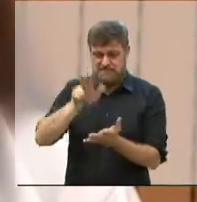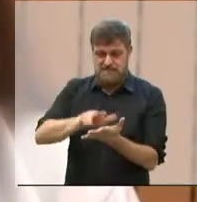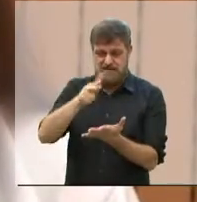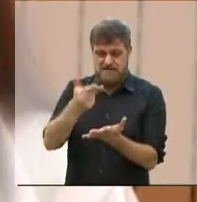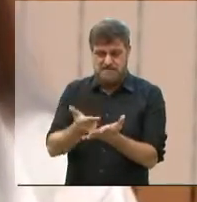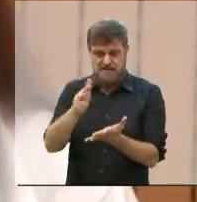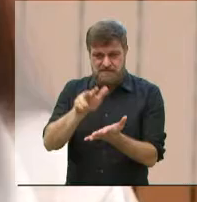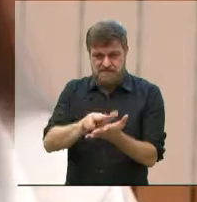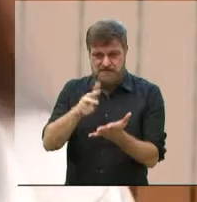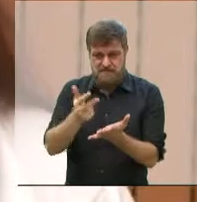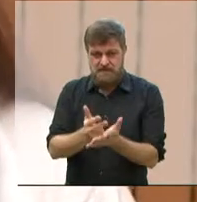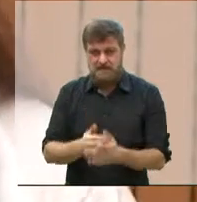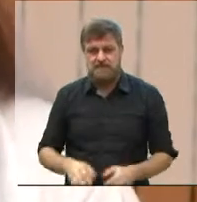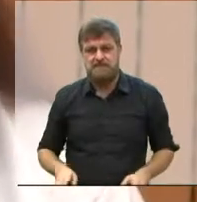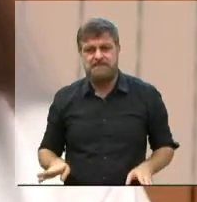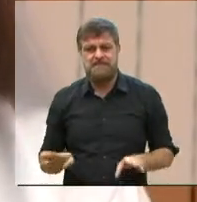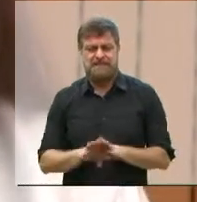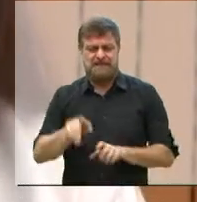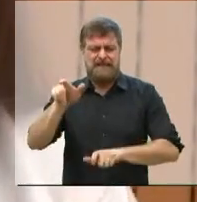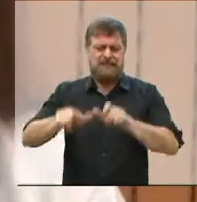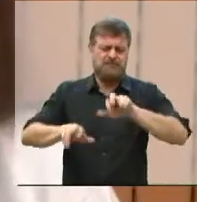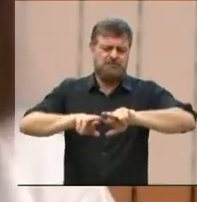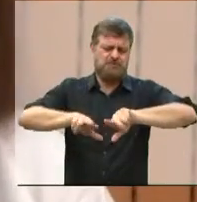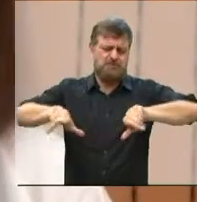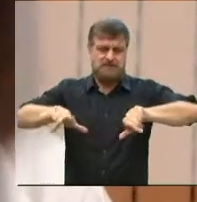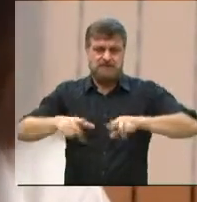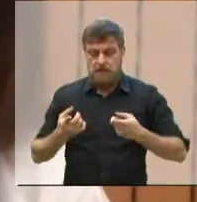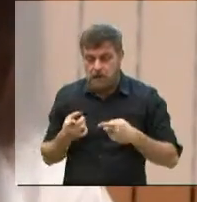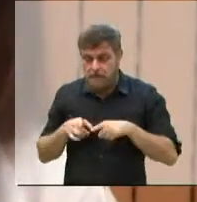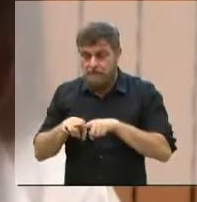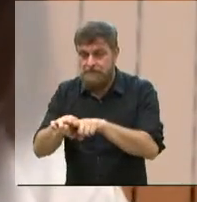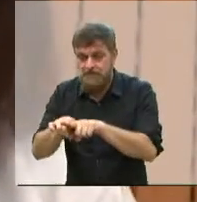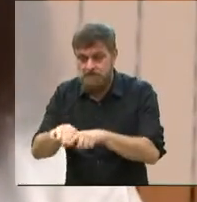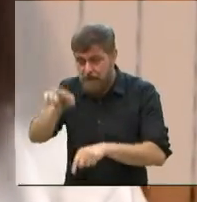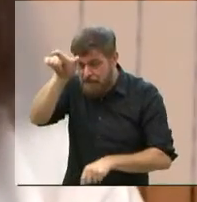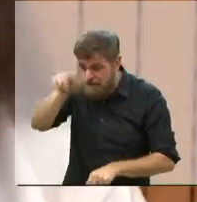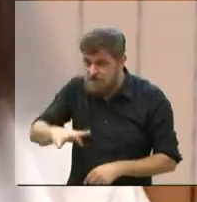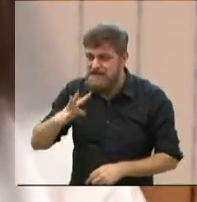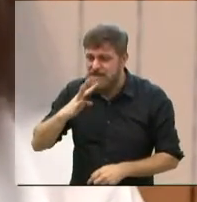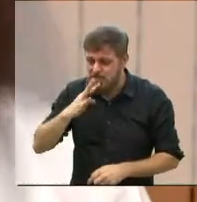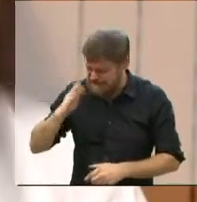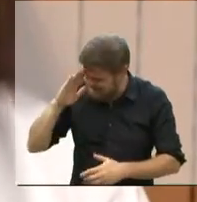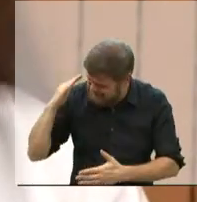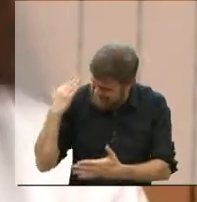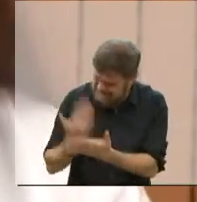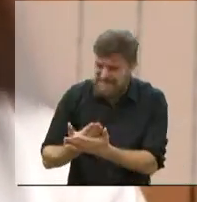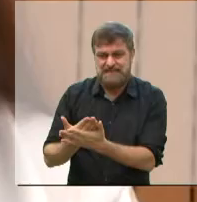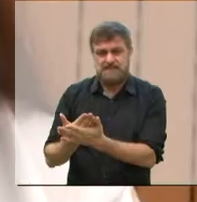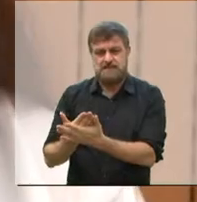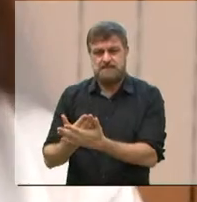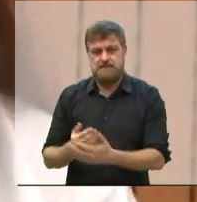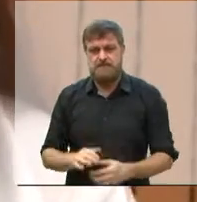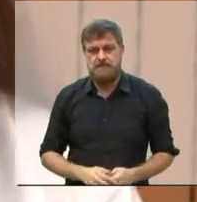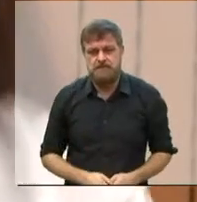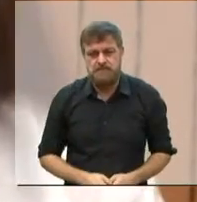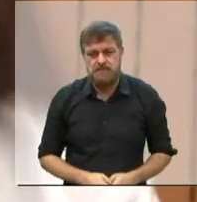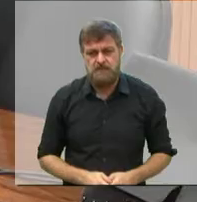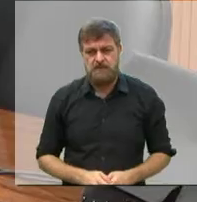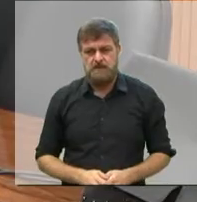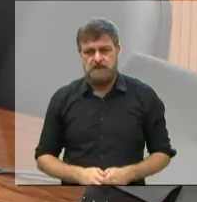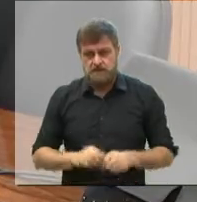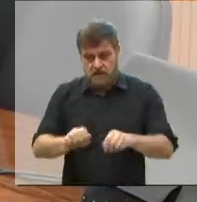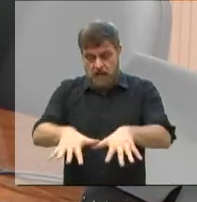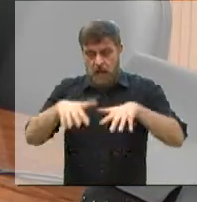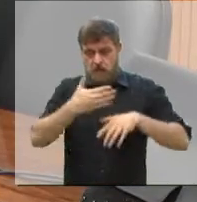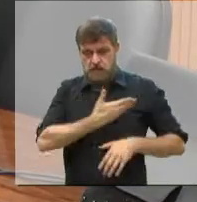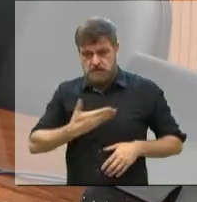então a Rubenita também. Então, vocês são parceiros, são pessoas que acreditam. E no fato, nessa